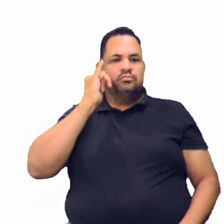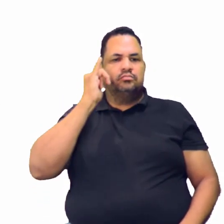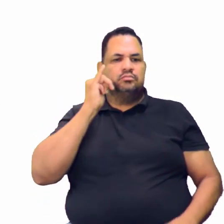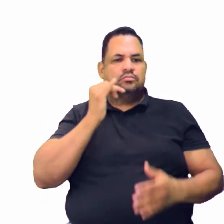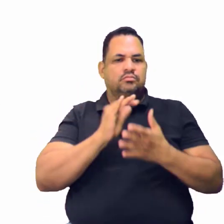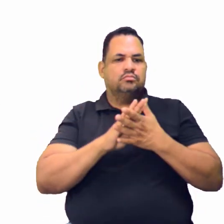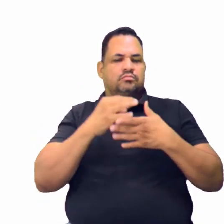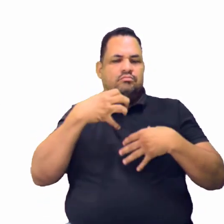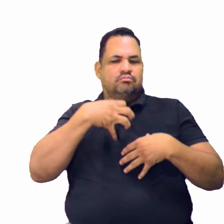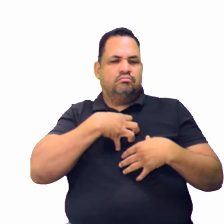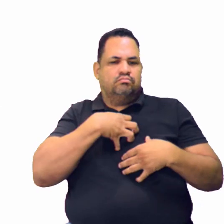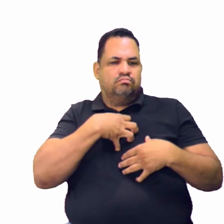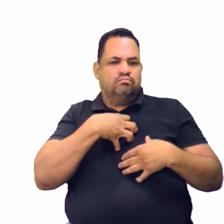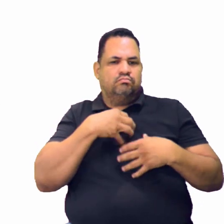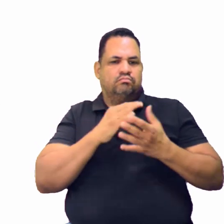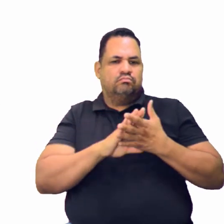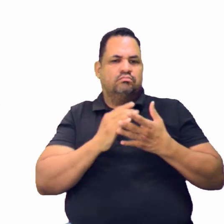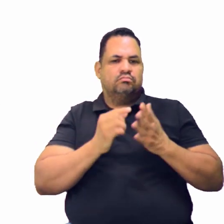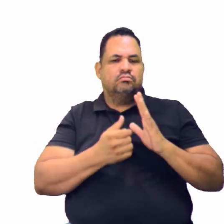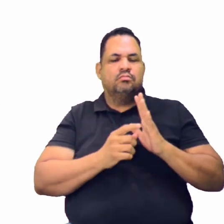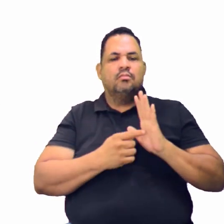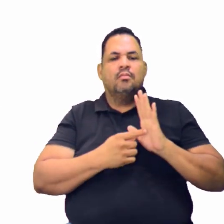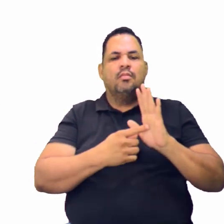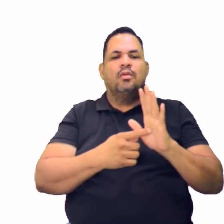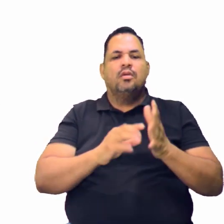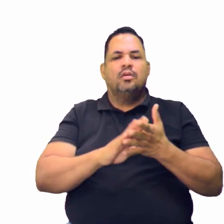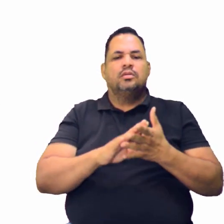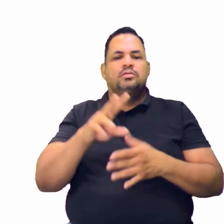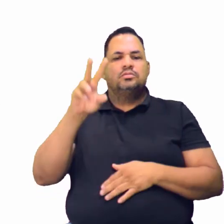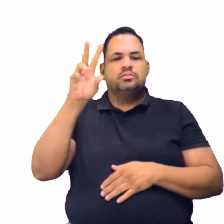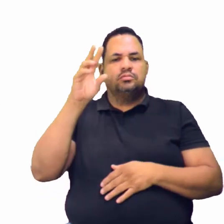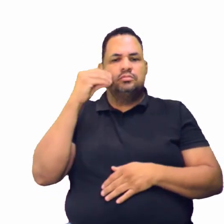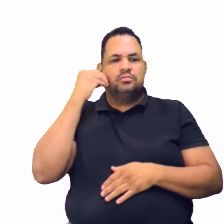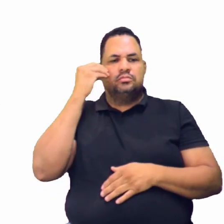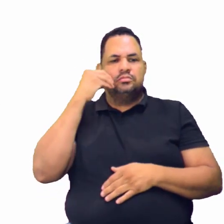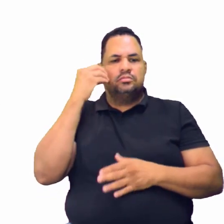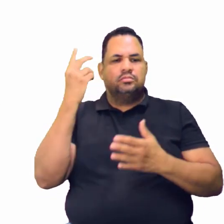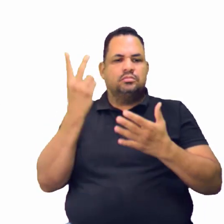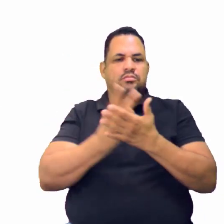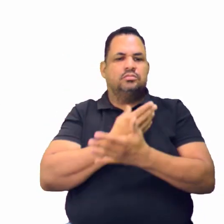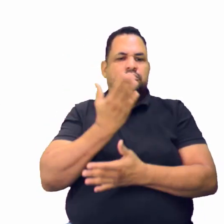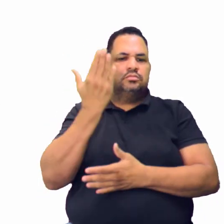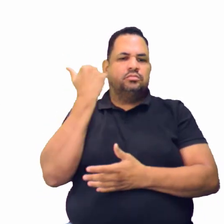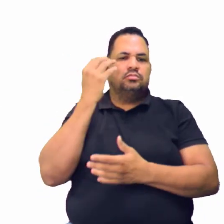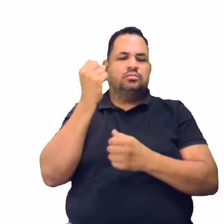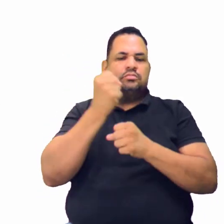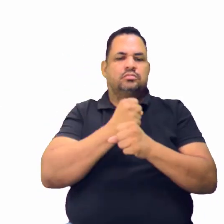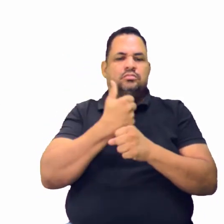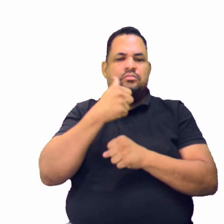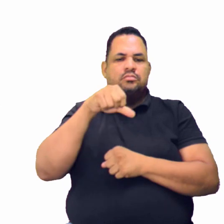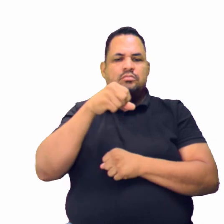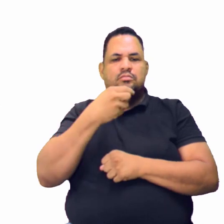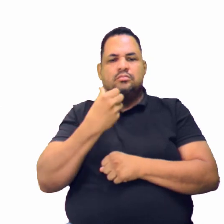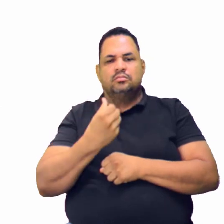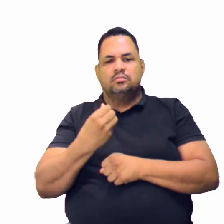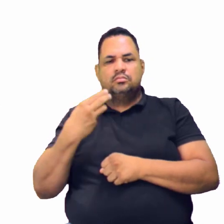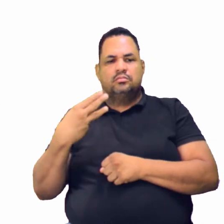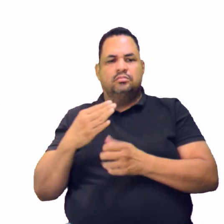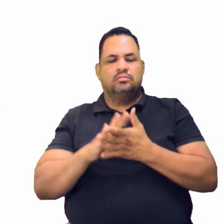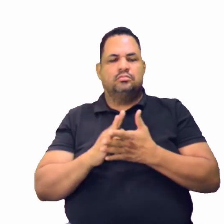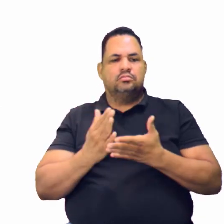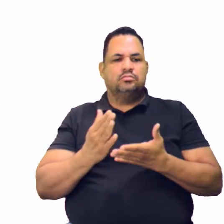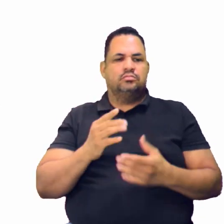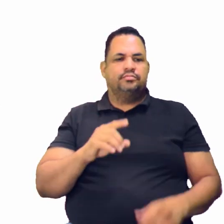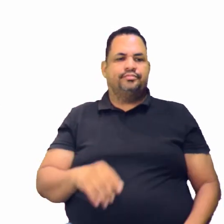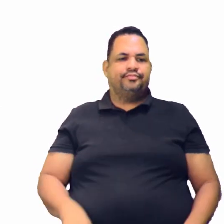é o narrador introspectivo que relata experiências que aconteceram no passado em 1963.